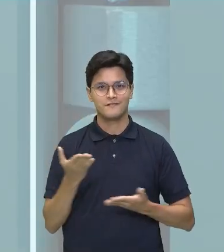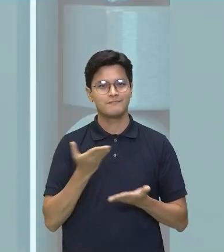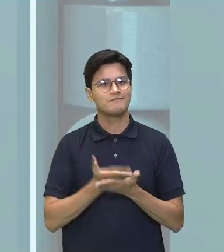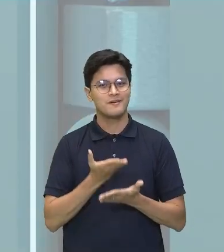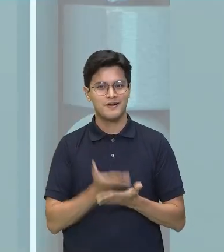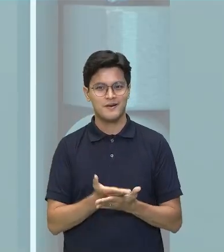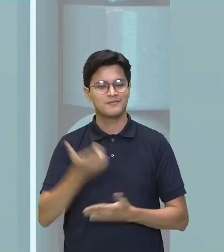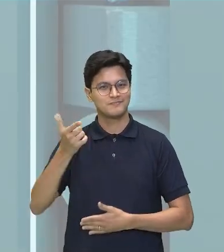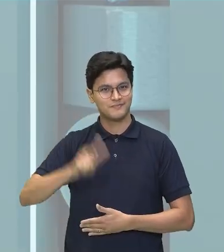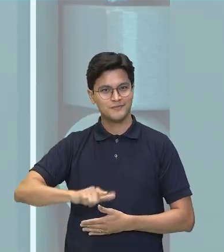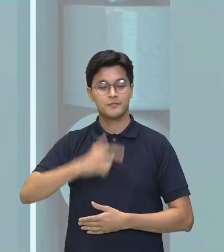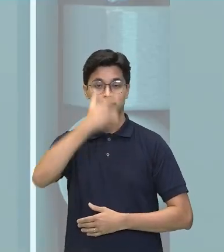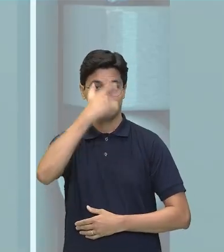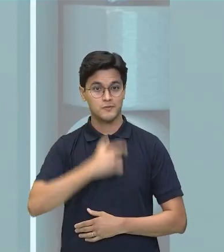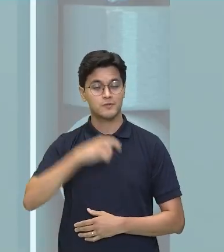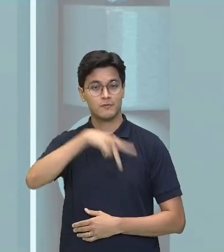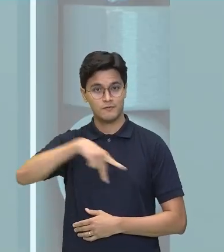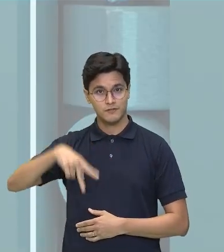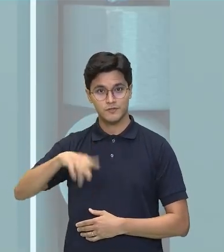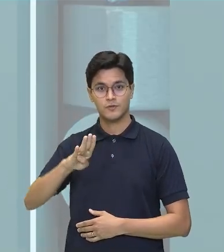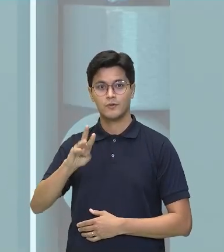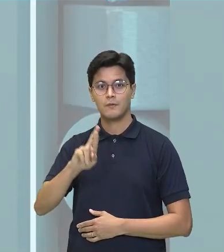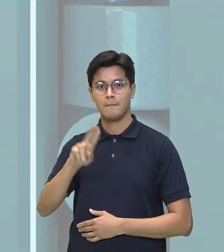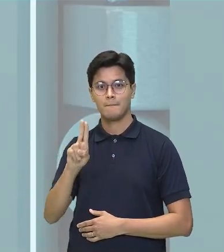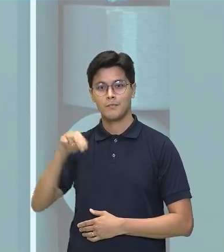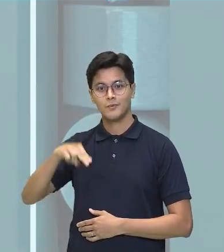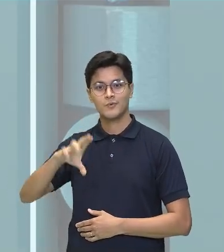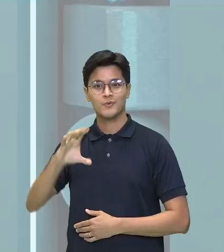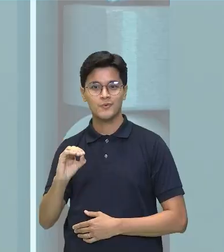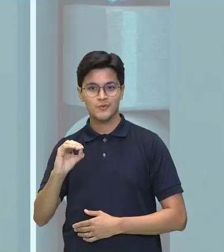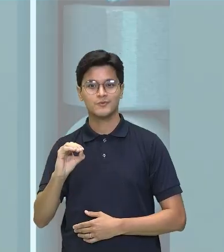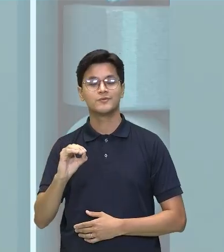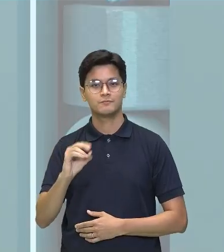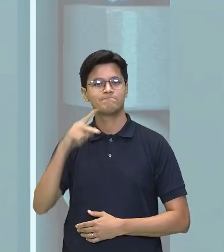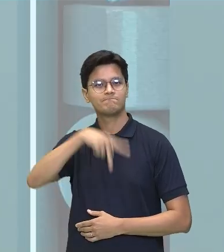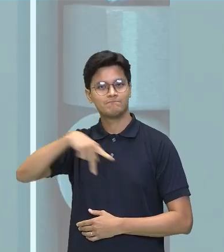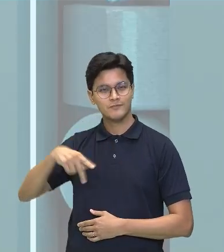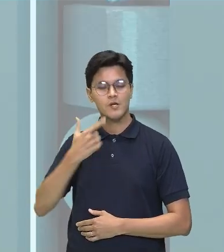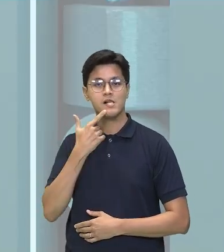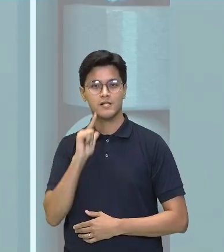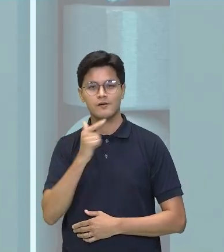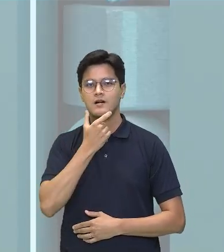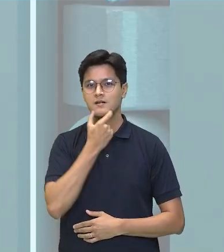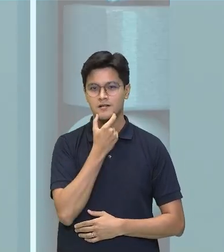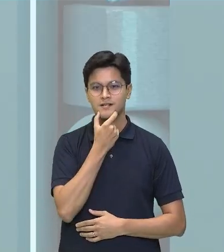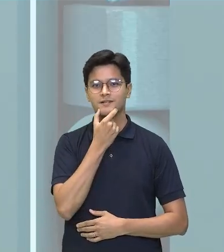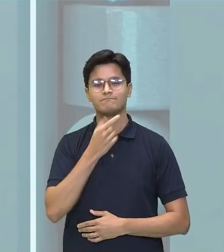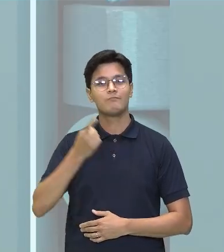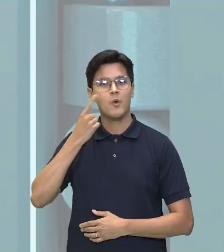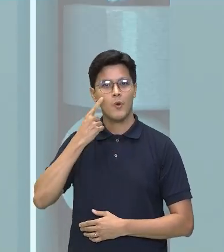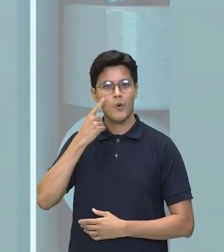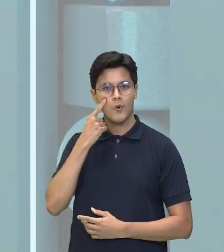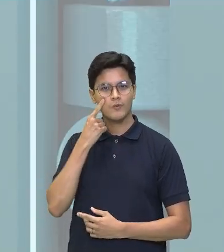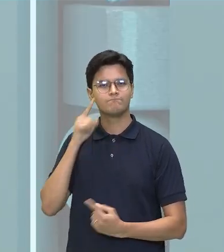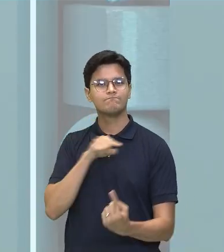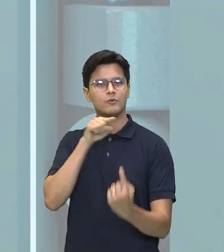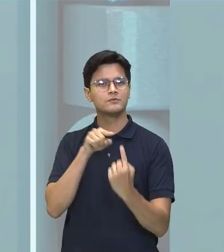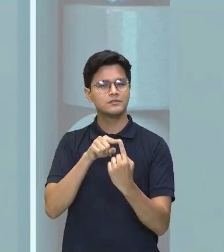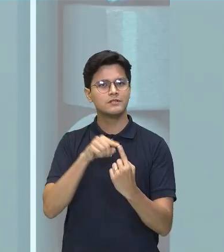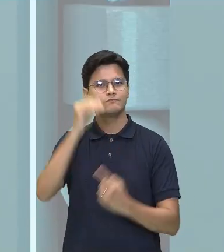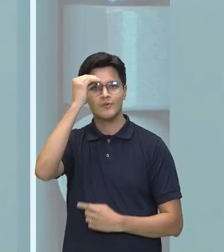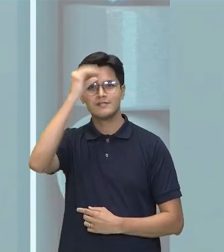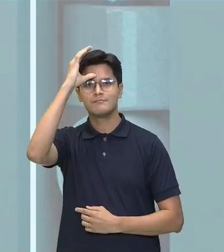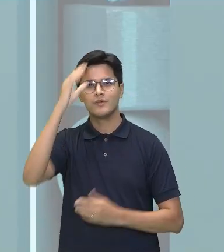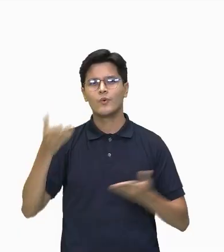aula. Eu sou o professor Bruno Delgado, professor de língua inglesa, e acompanha comigo o que nós vamos ter na nossa aula